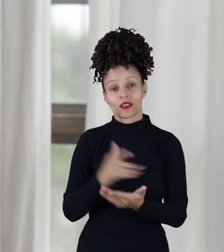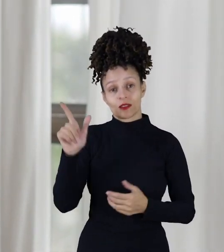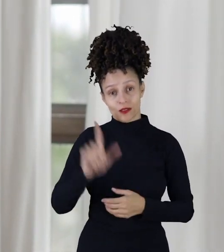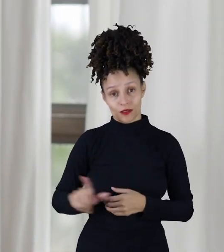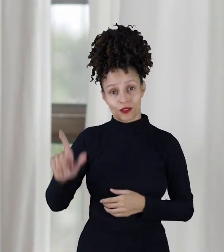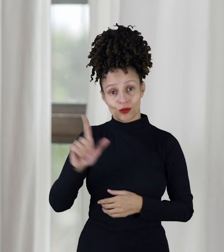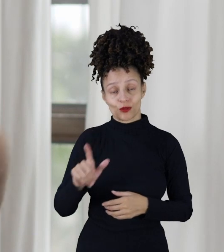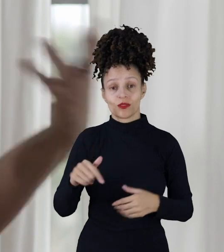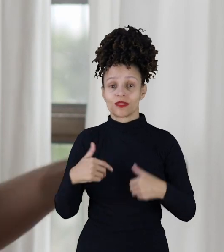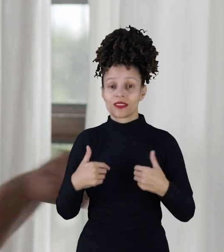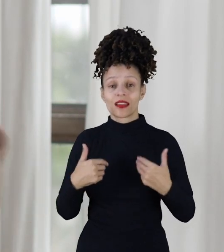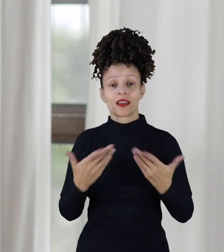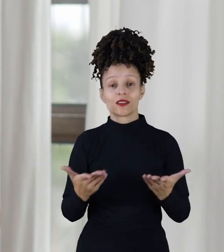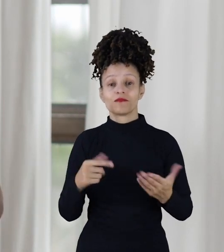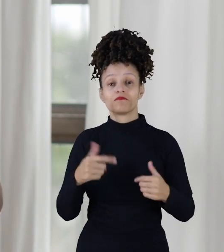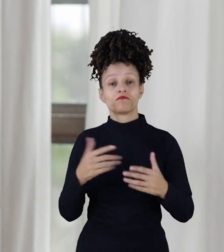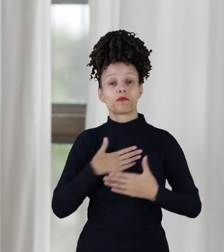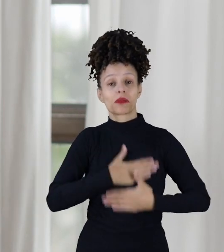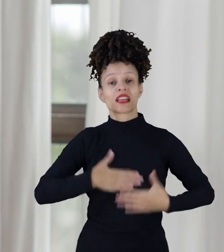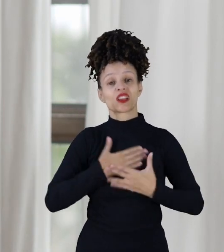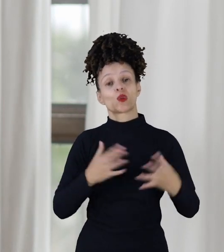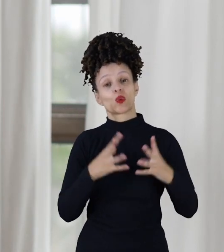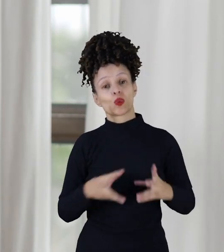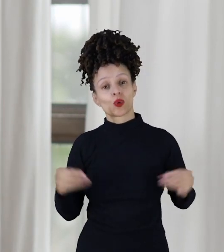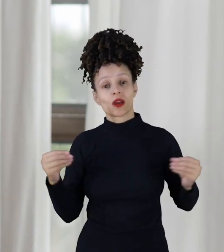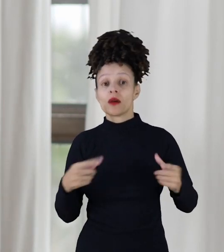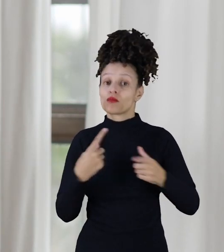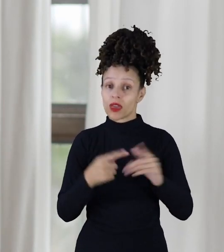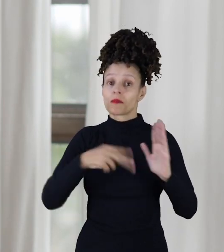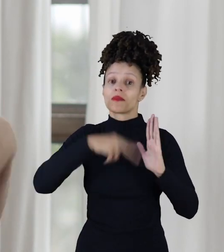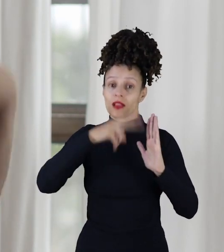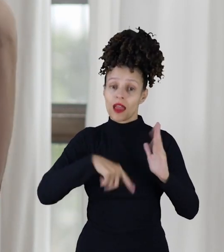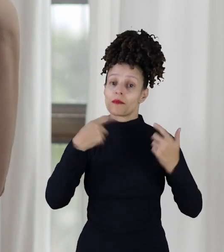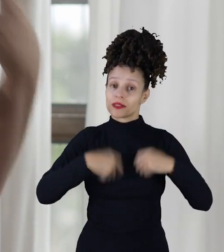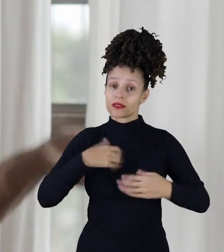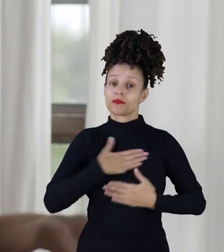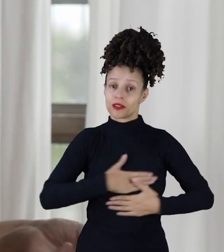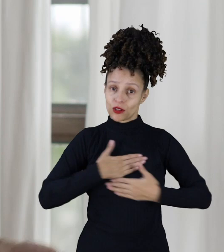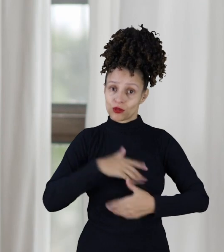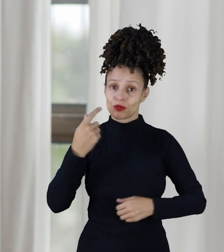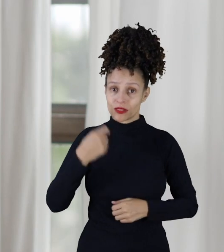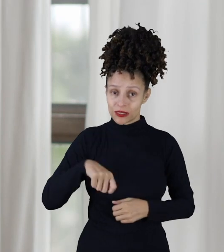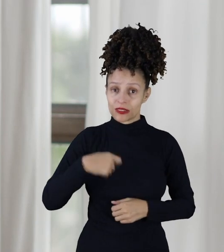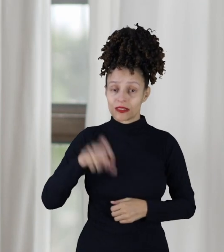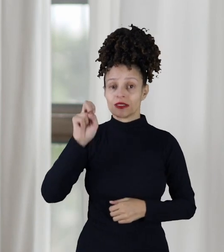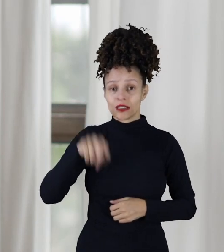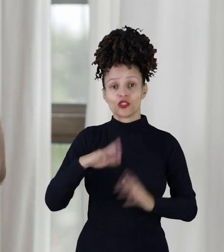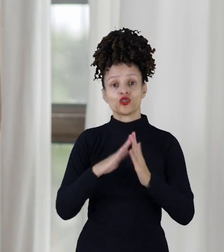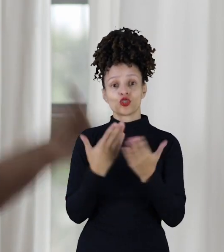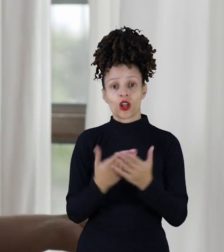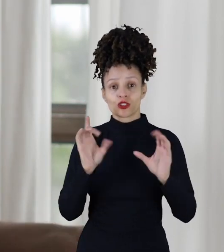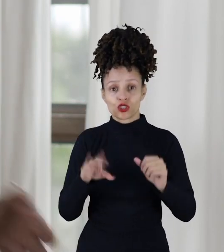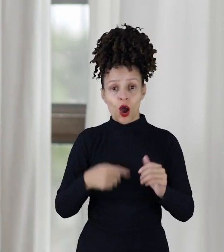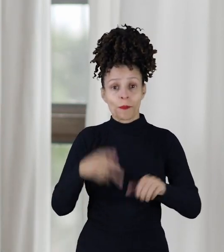demais o livro, a literatura, e acaba deixando de ser prazer. Porque ler tem que ser prazeroso, sim. E não é porque a